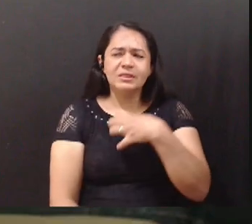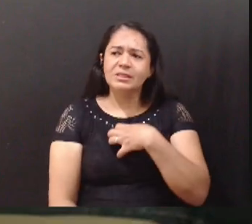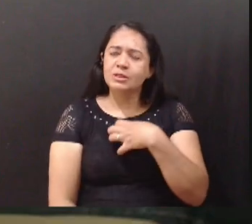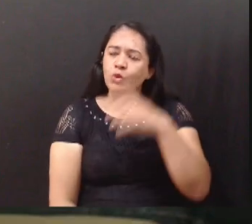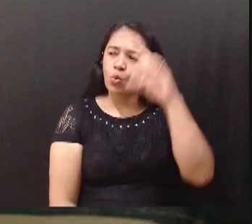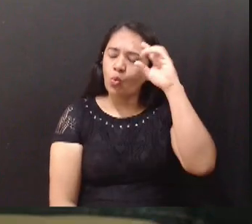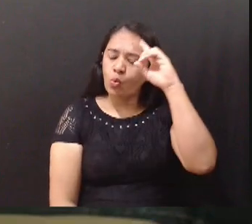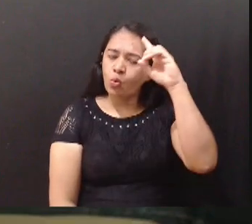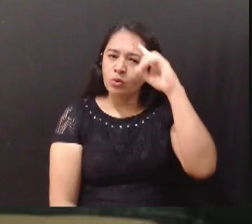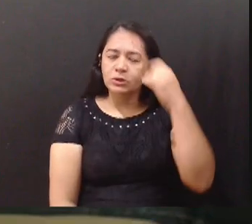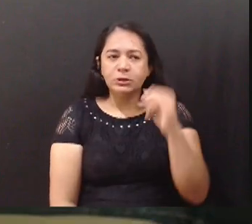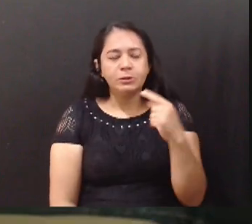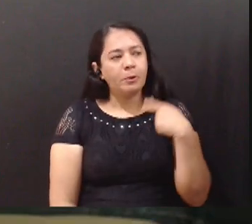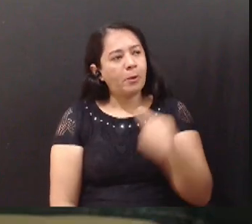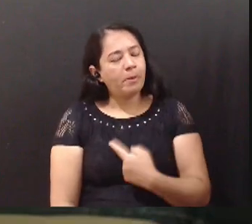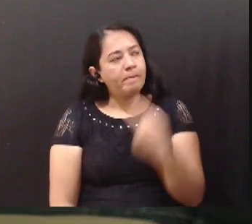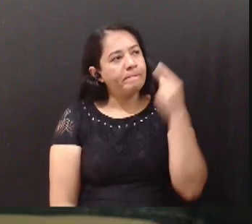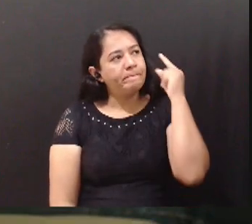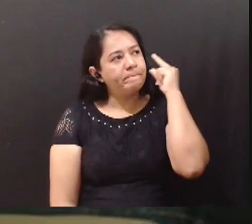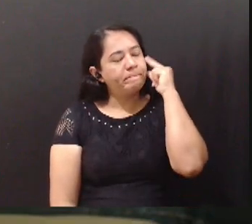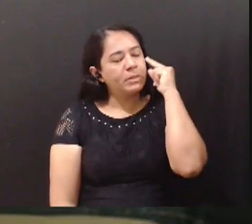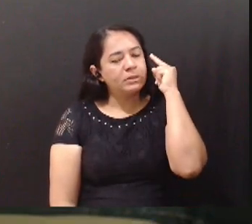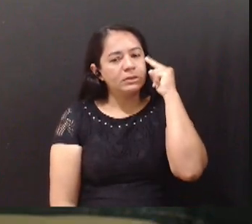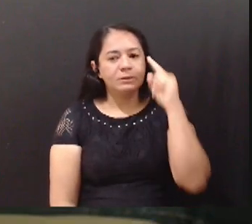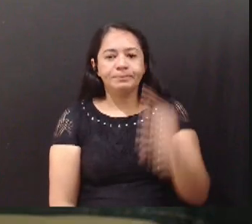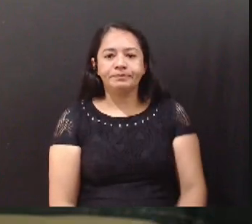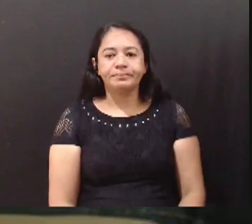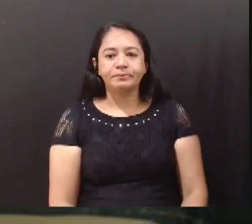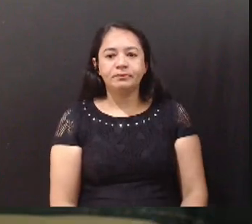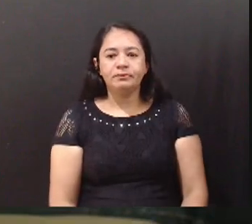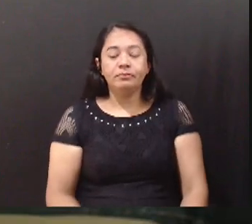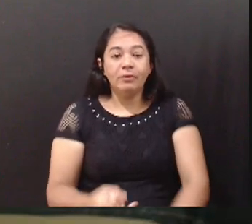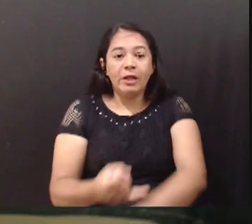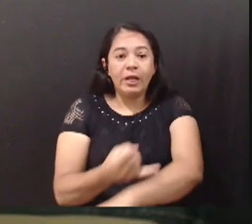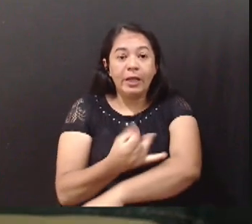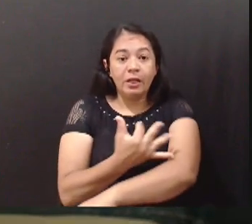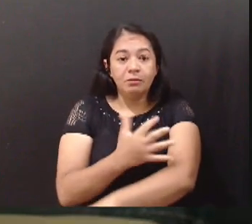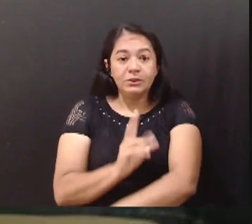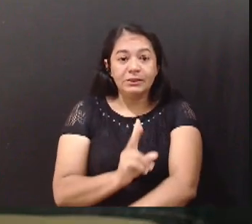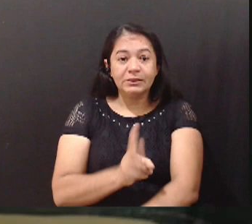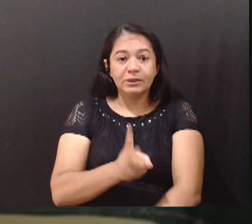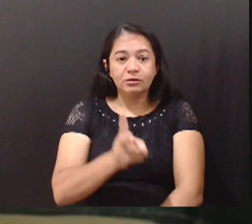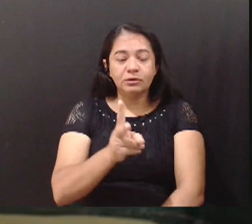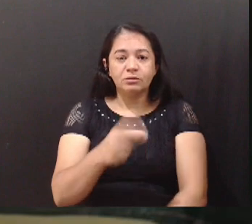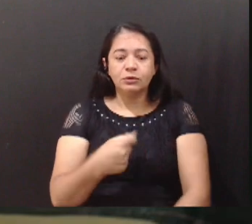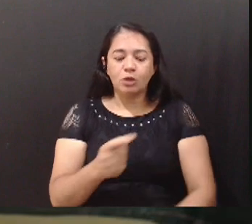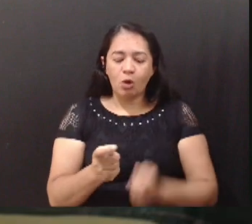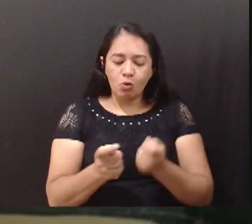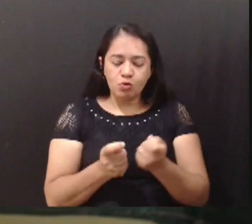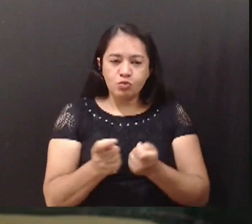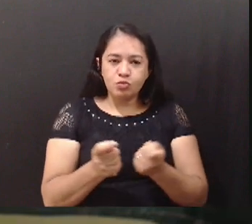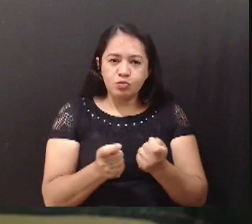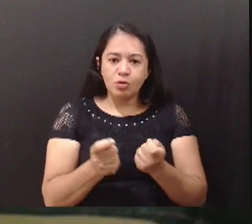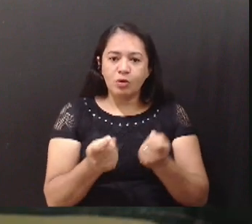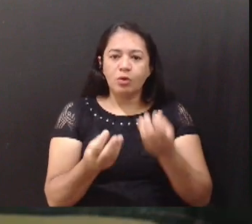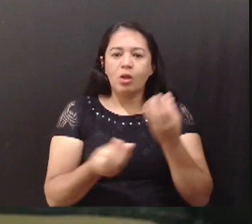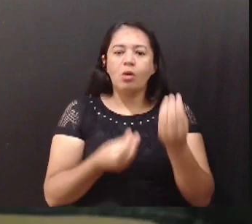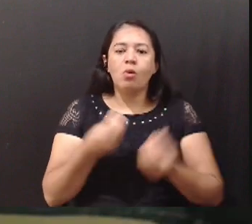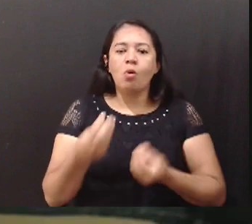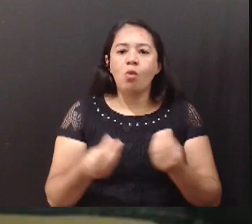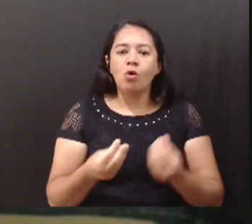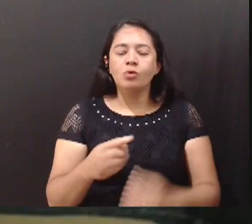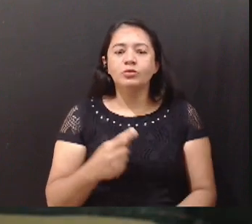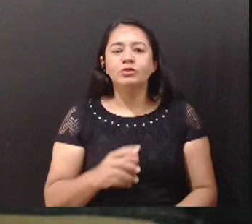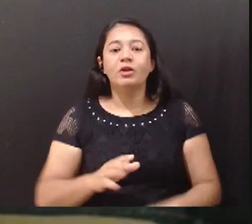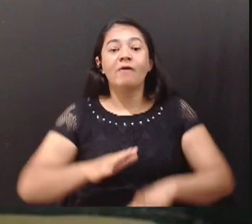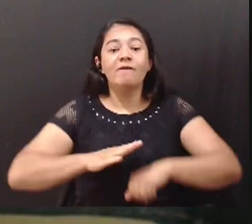para analisar, é emoção o tempo todo. E aí, como é que a gente regula essas emoções? Como que a gente faz para regular isso?